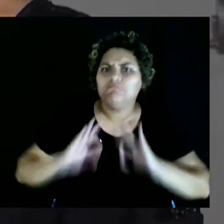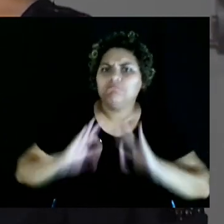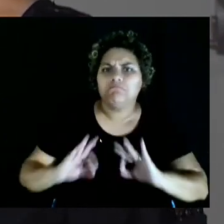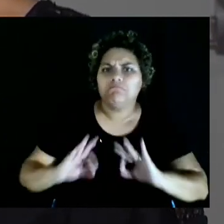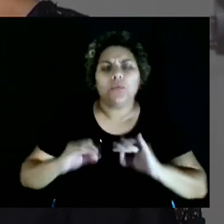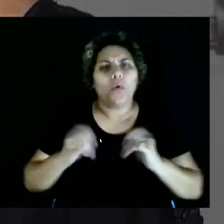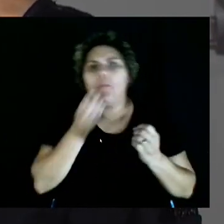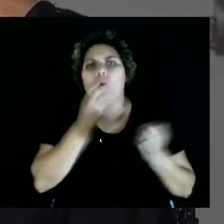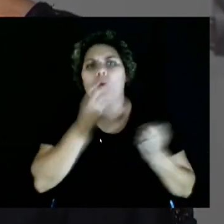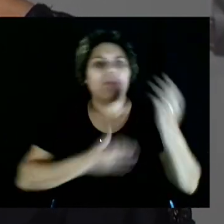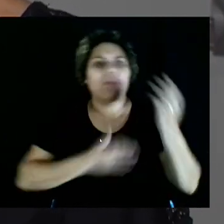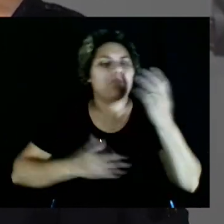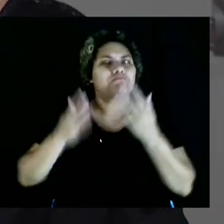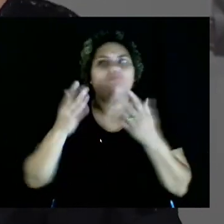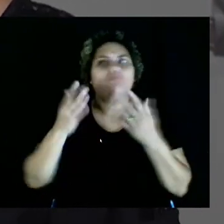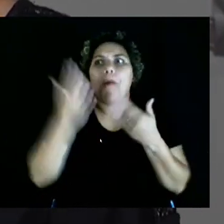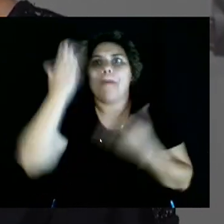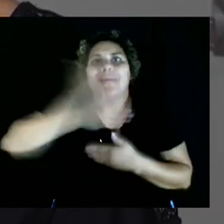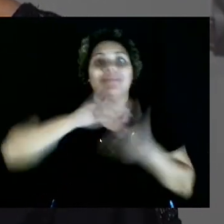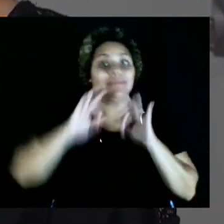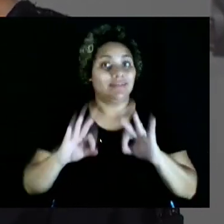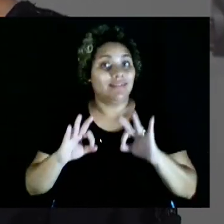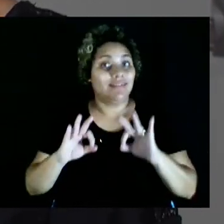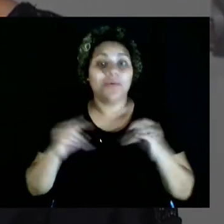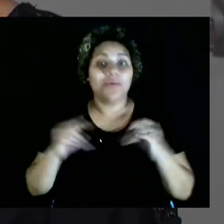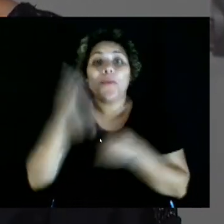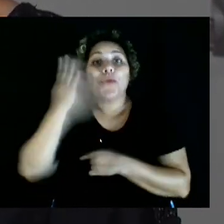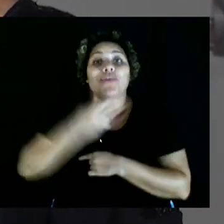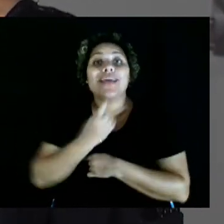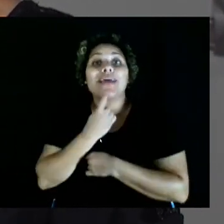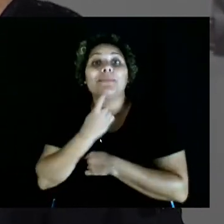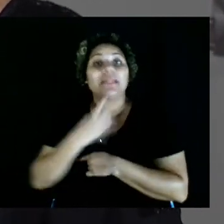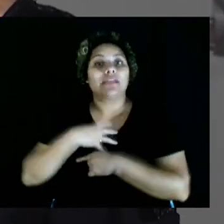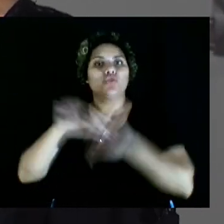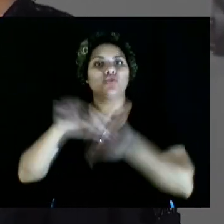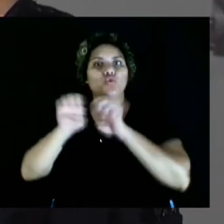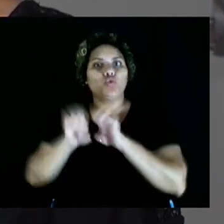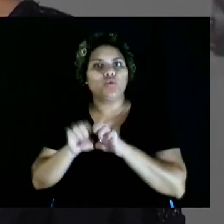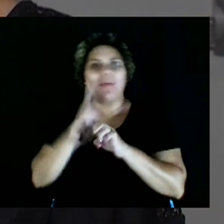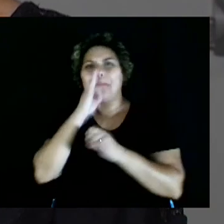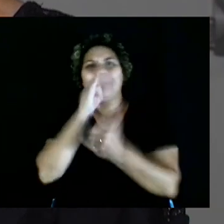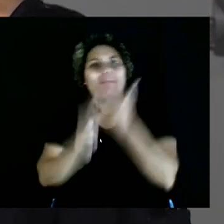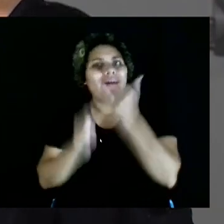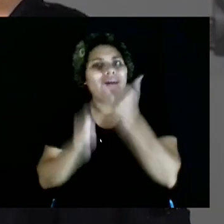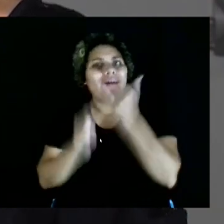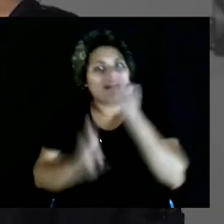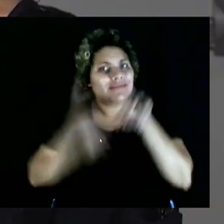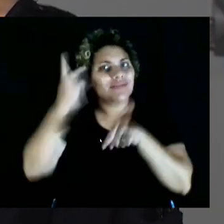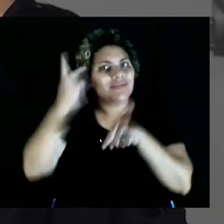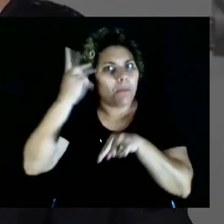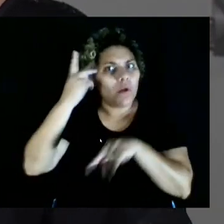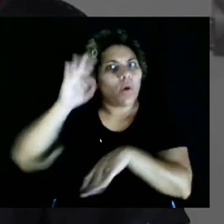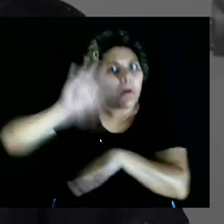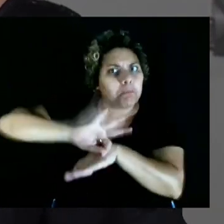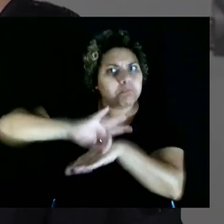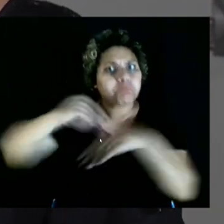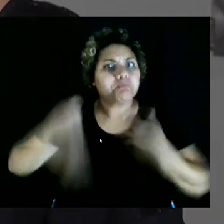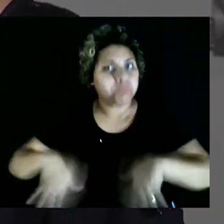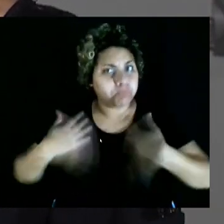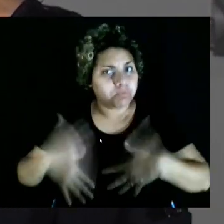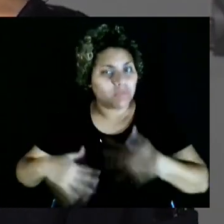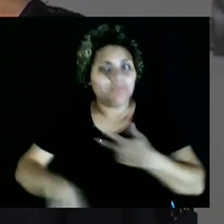Demonstrando que Campinas tem estrutura de grandes capitais, tem espaços de eventos que são